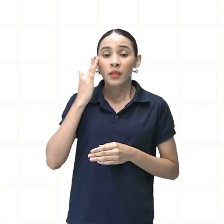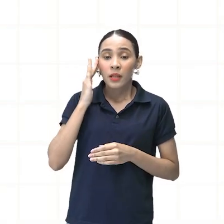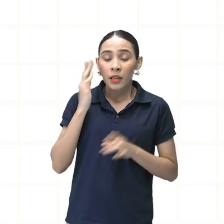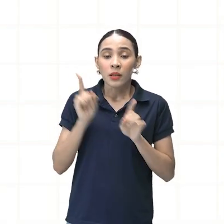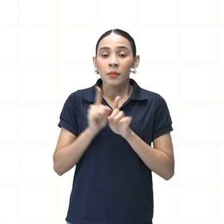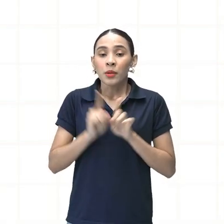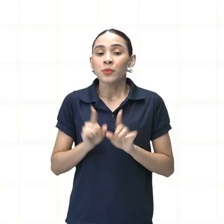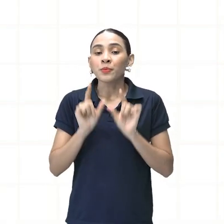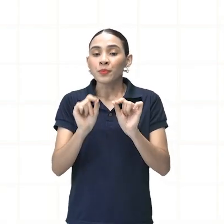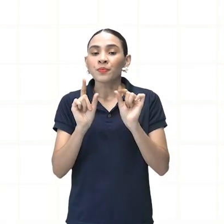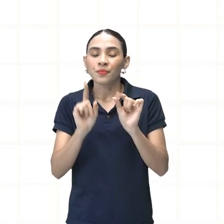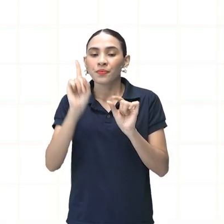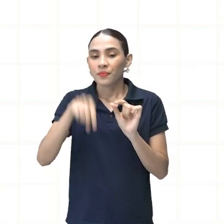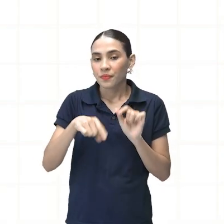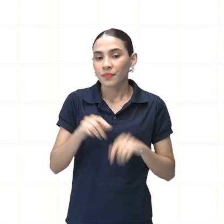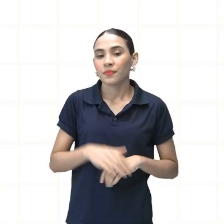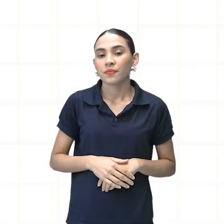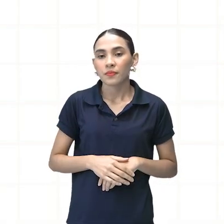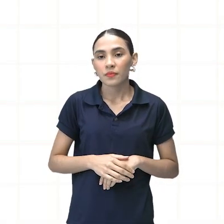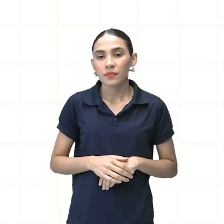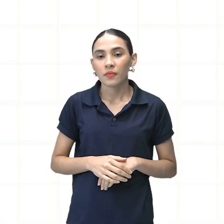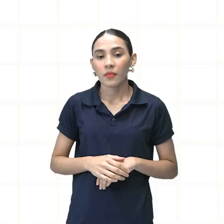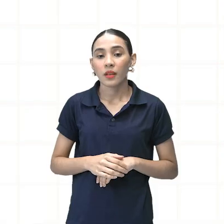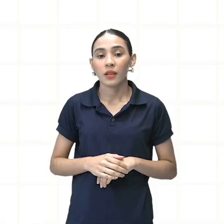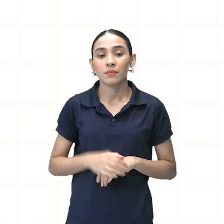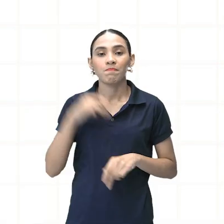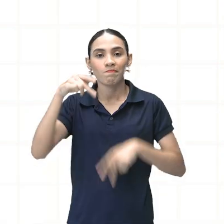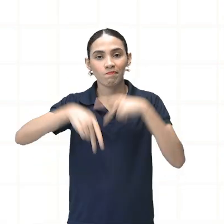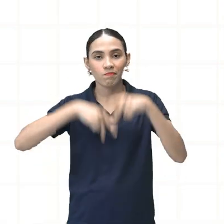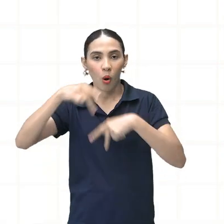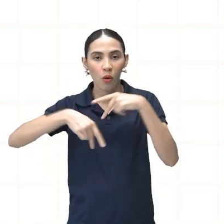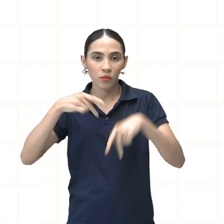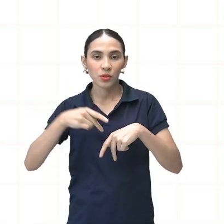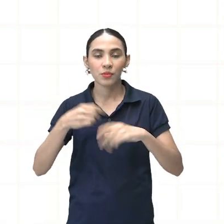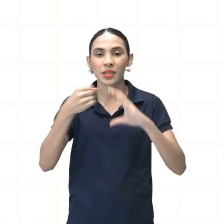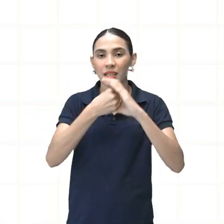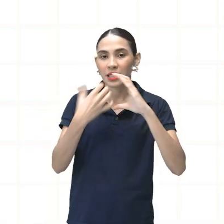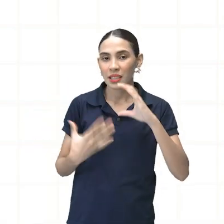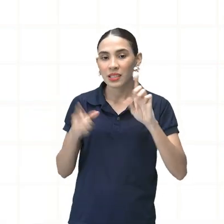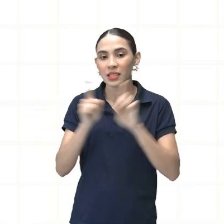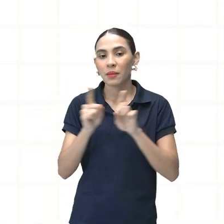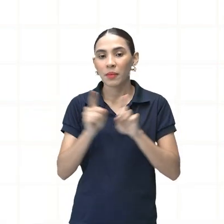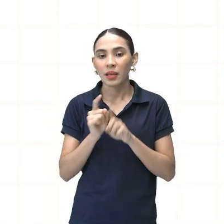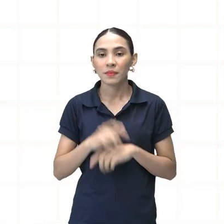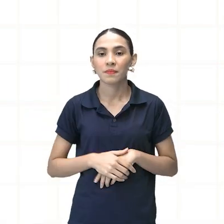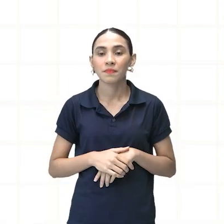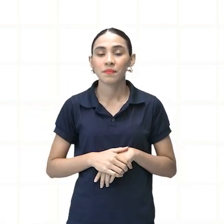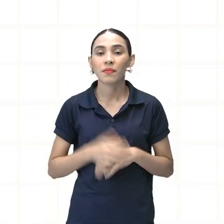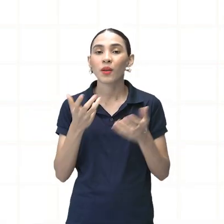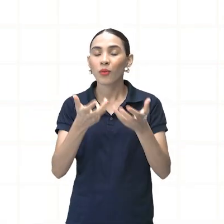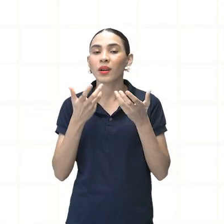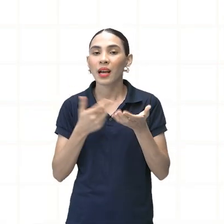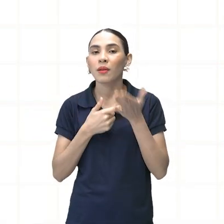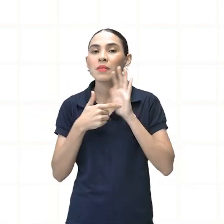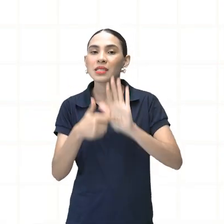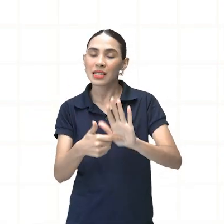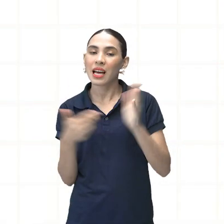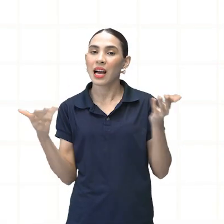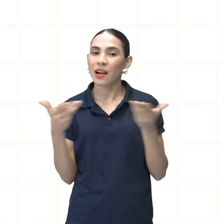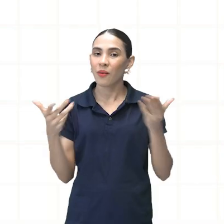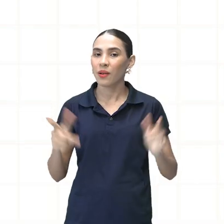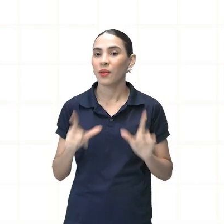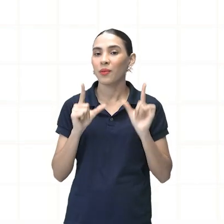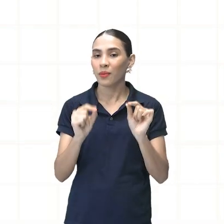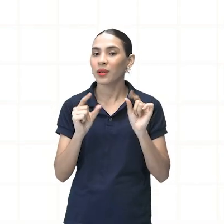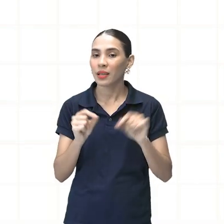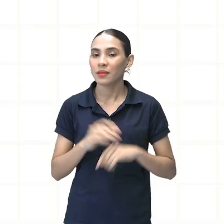entendimento do que são ali, do que são as civilizações, né, dessas características das civilizações, eu quero tratar, a partir deste